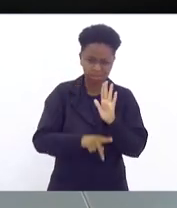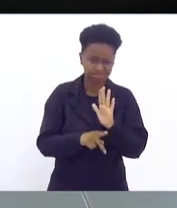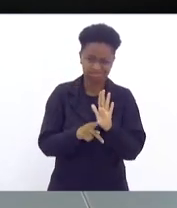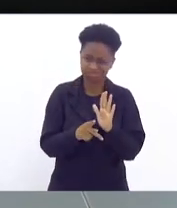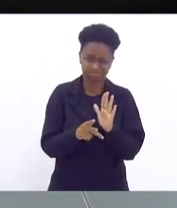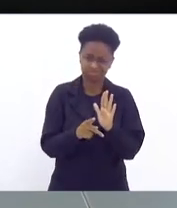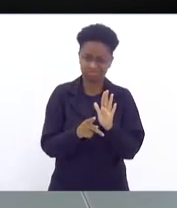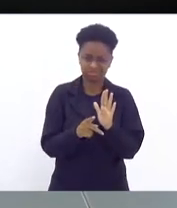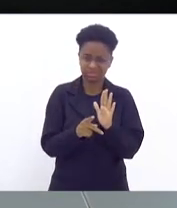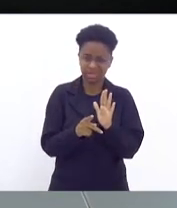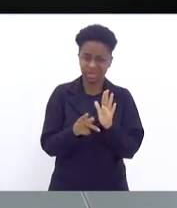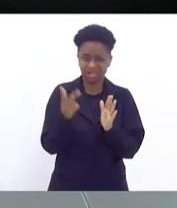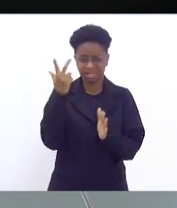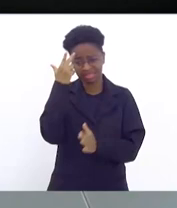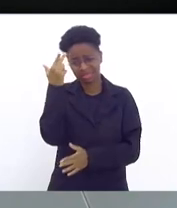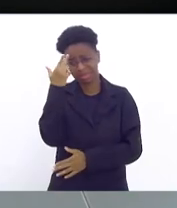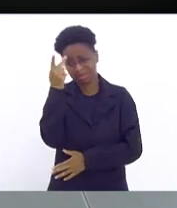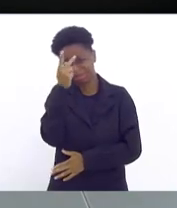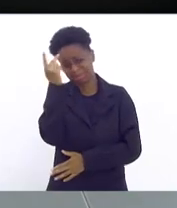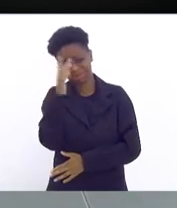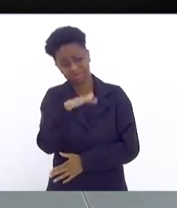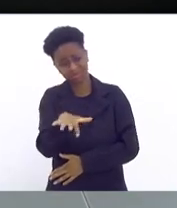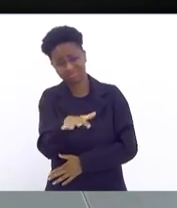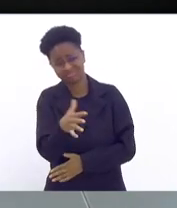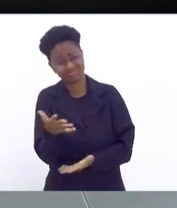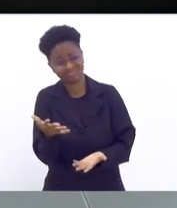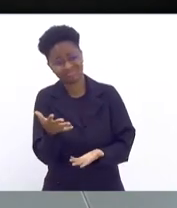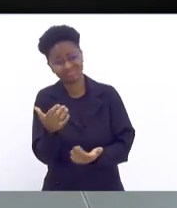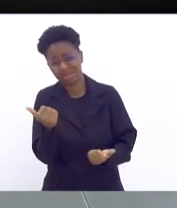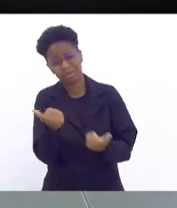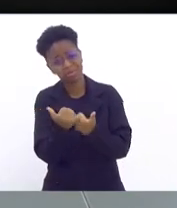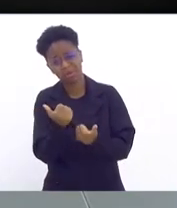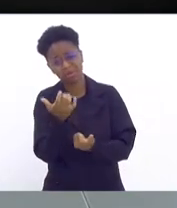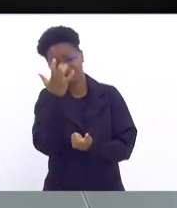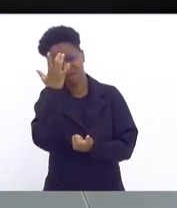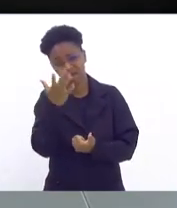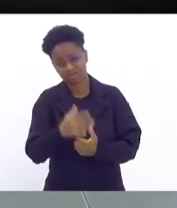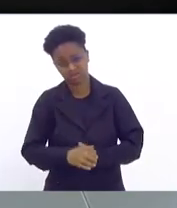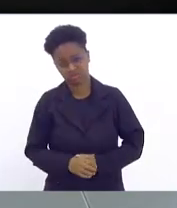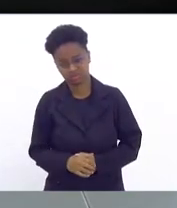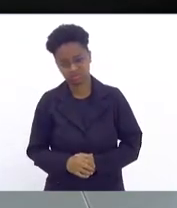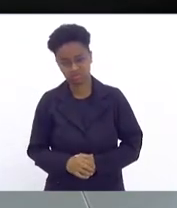Em geral os deputado nem o apoiamento